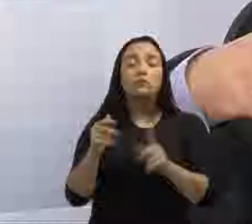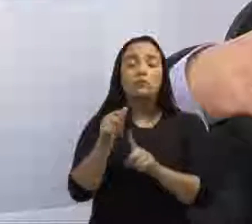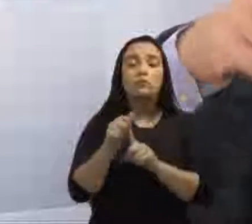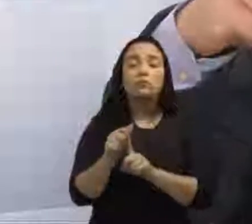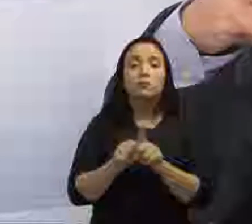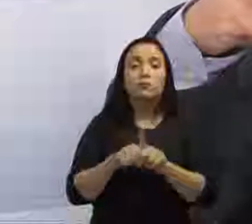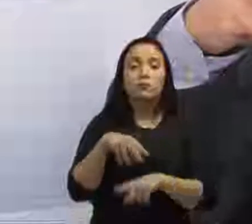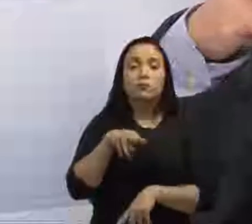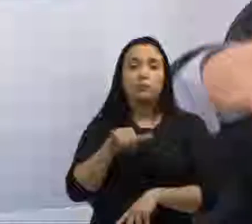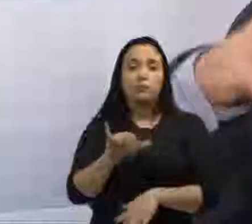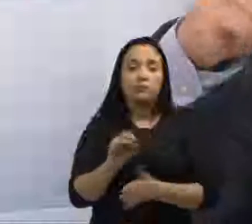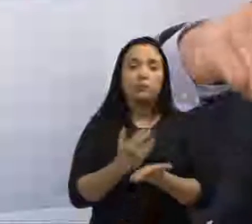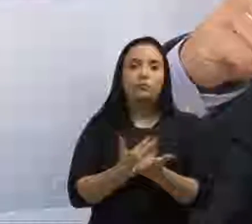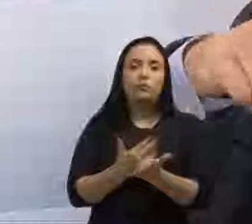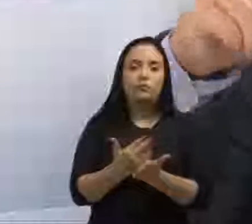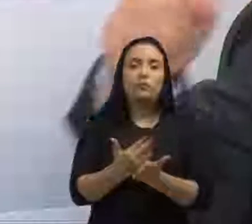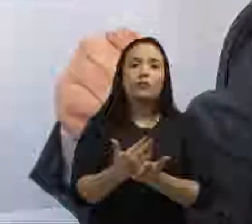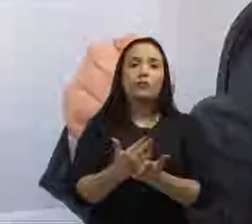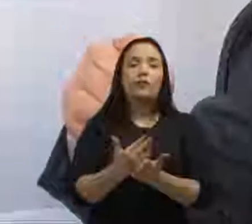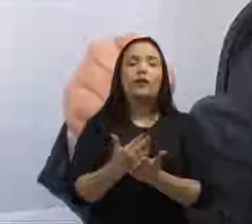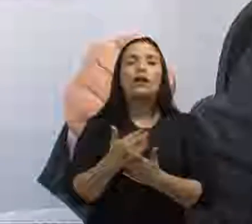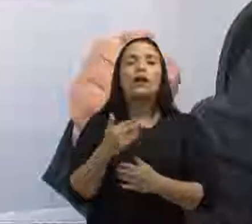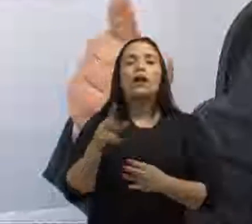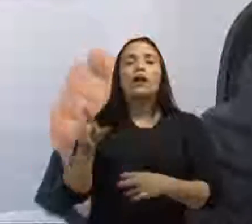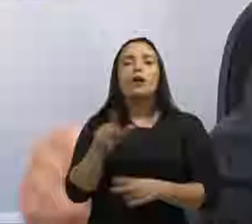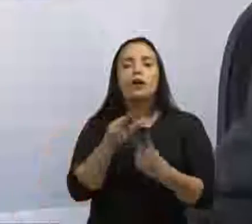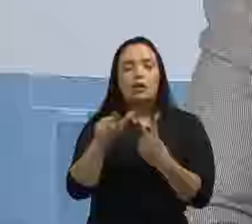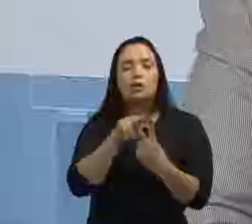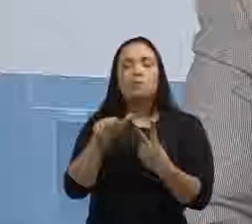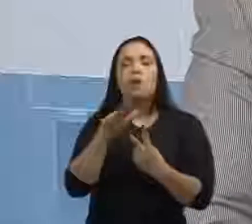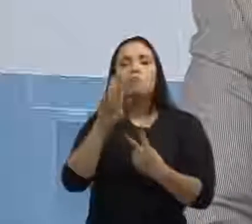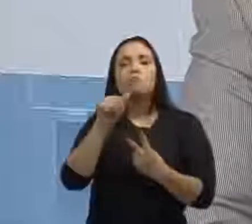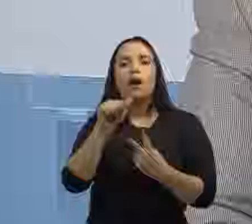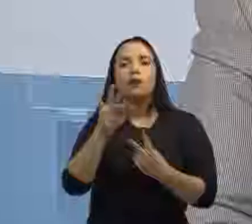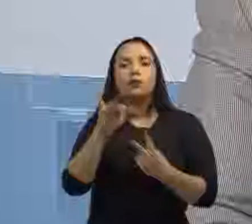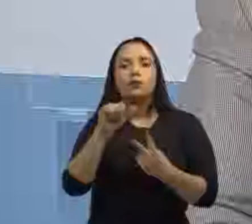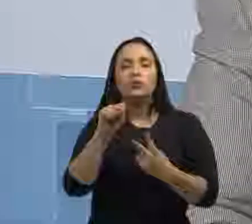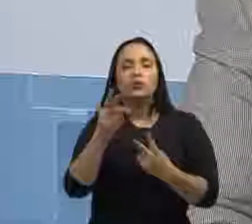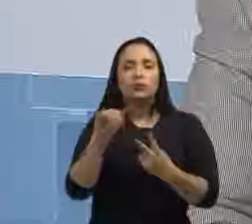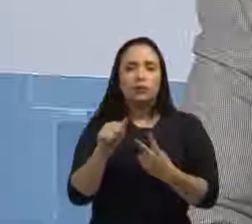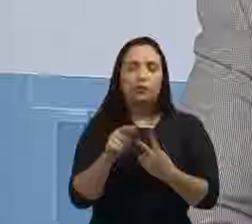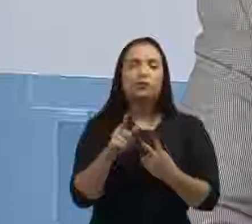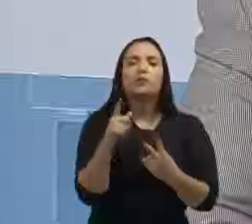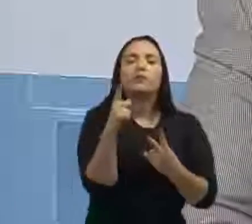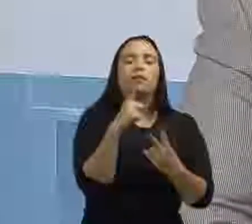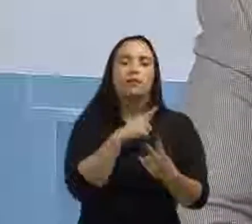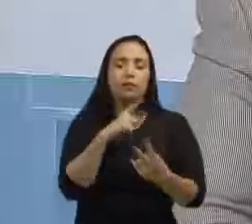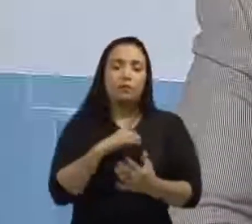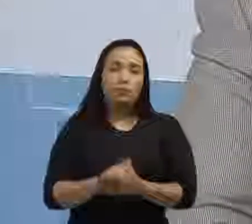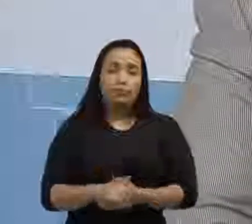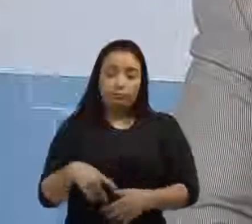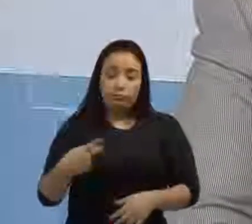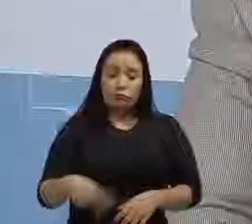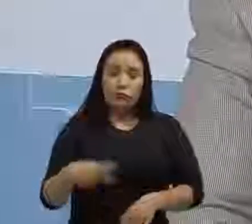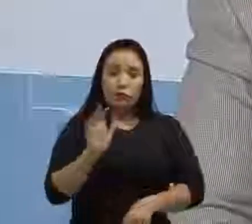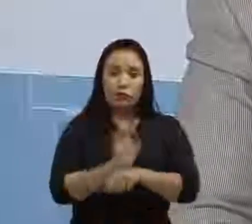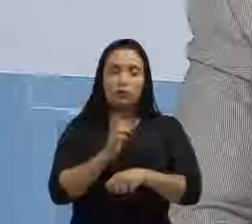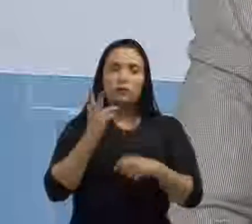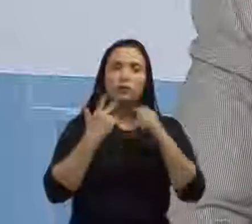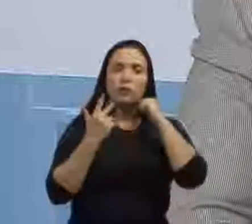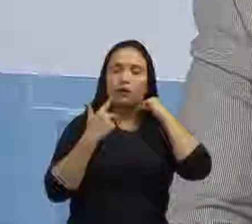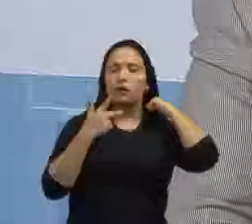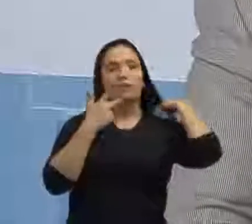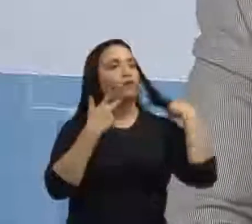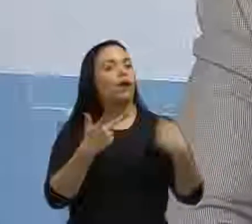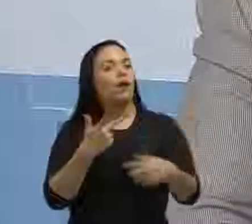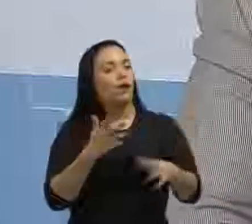crise com os irmãos Batista. Tinha gente aqui que dizia assim, aqui no Ceará, fulano de tal manda em tal